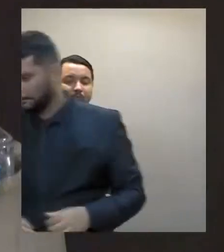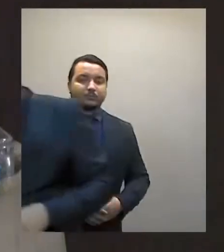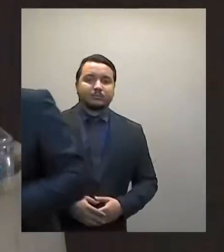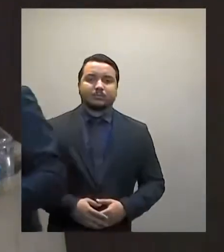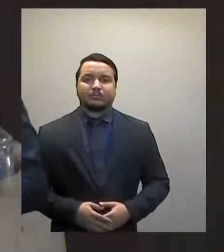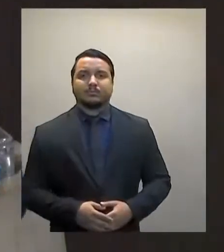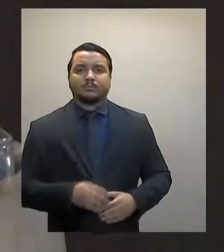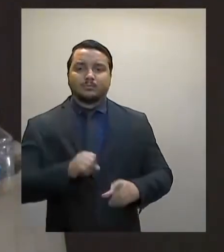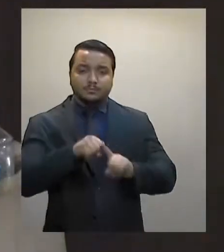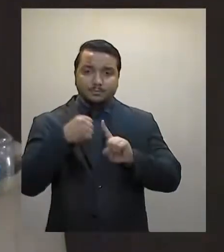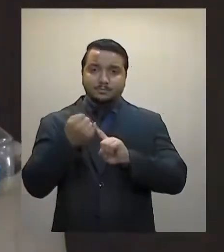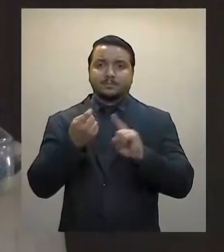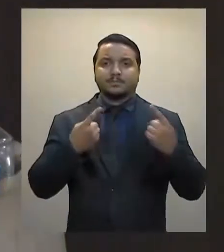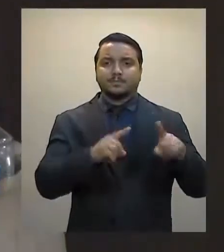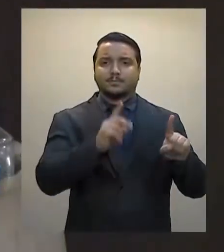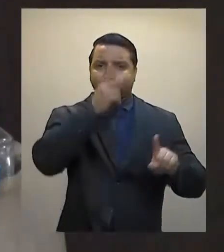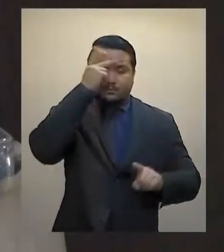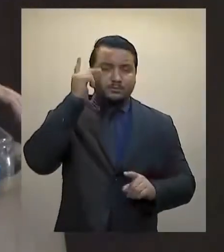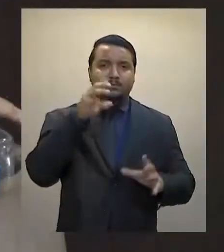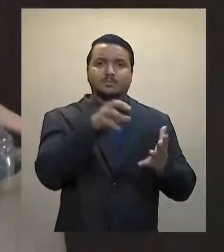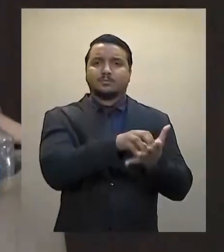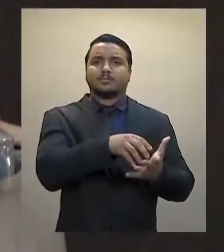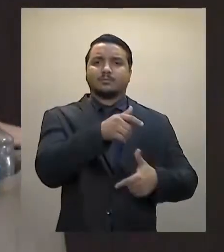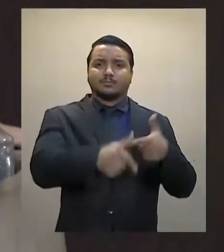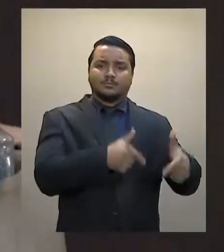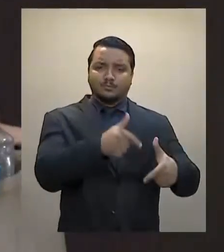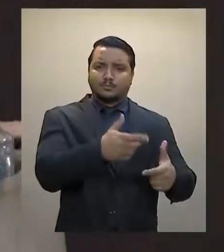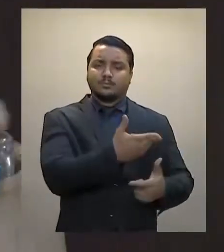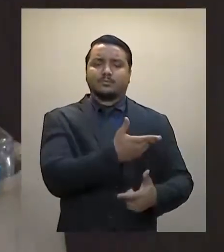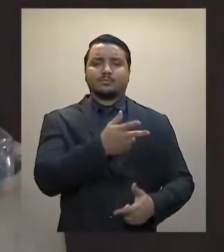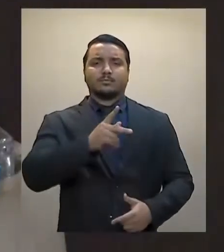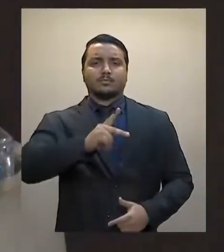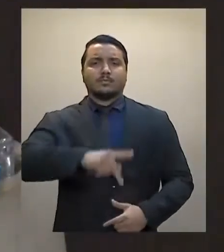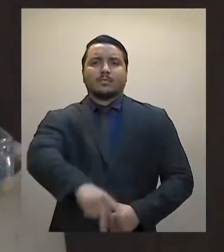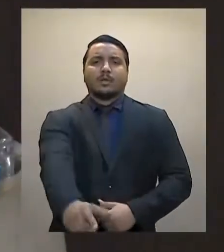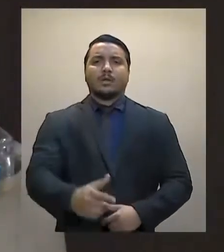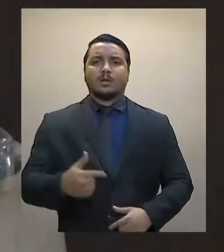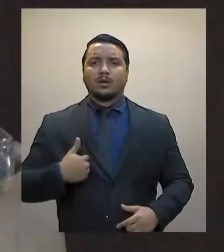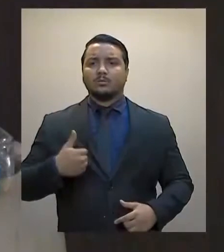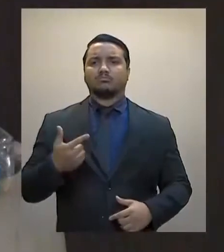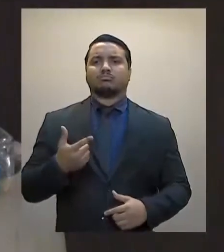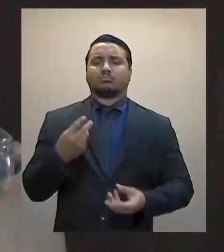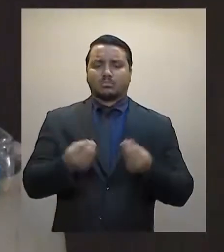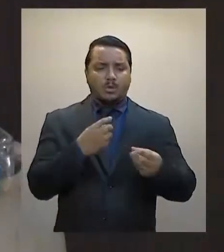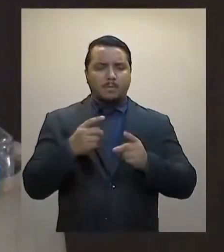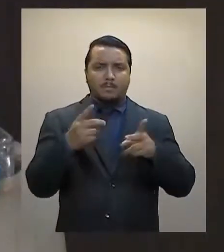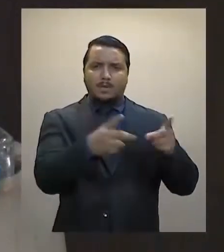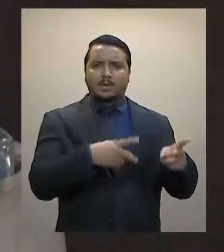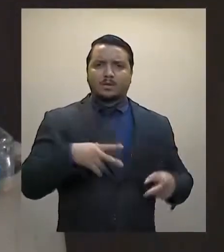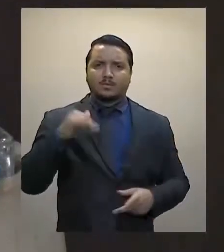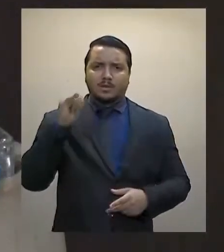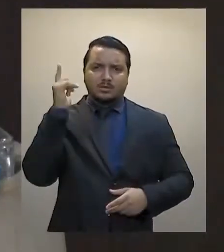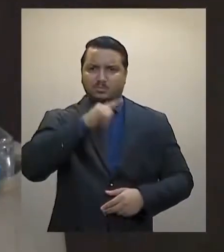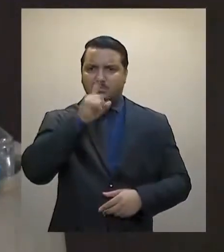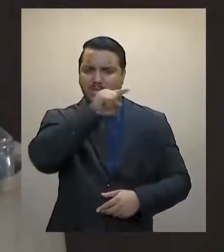o servidor e a servidora pública. O mercado não vai chegar lá no rincão da